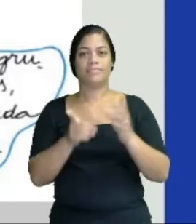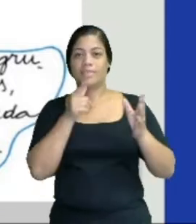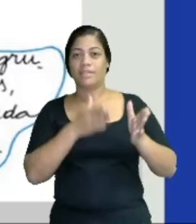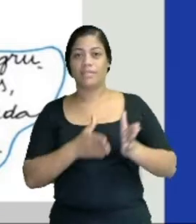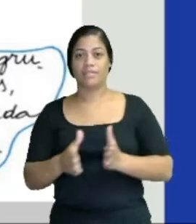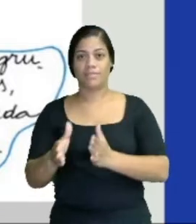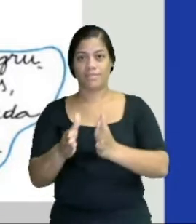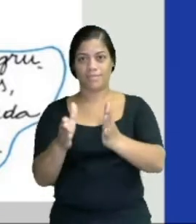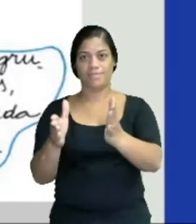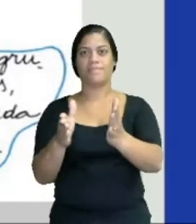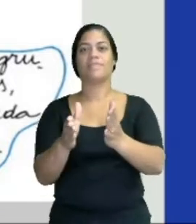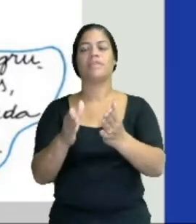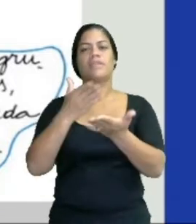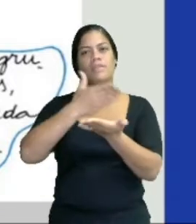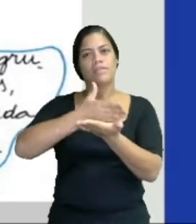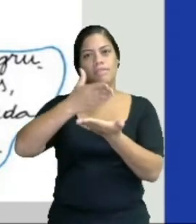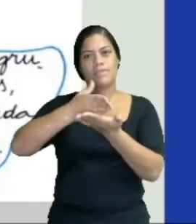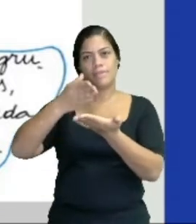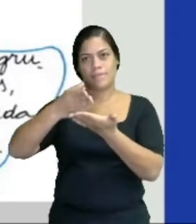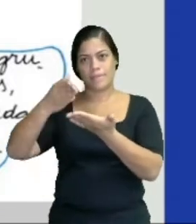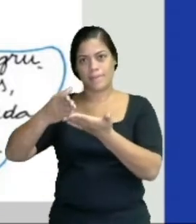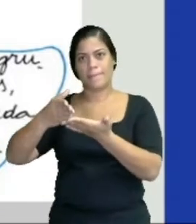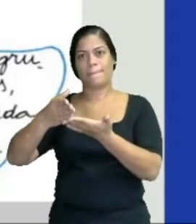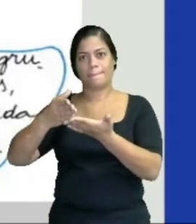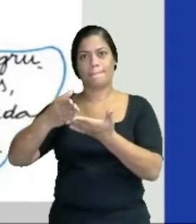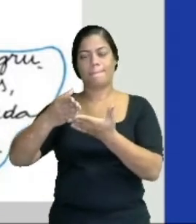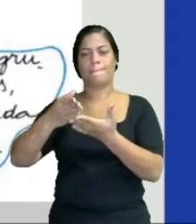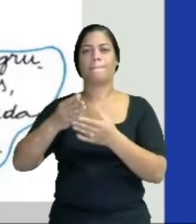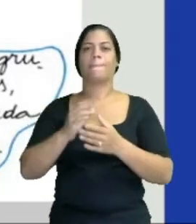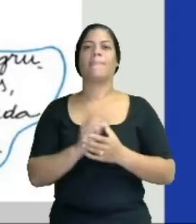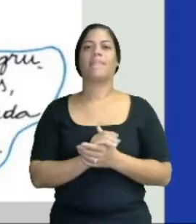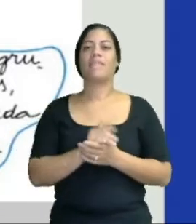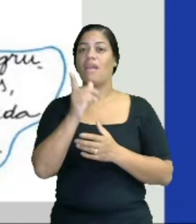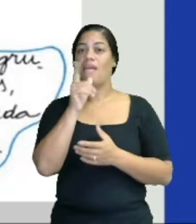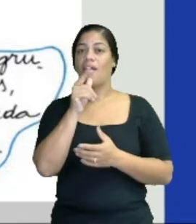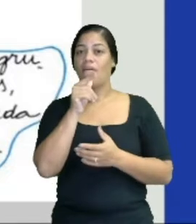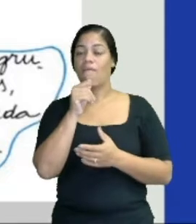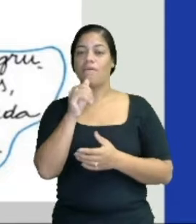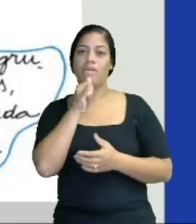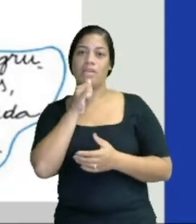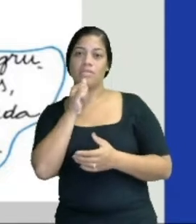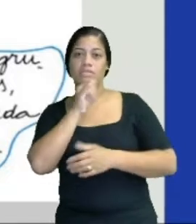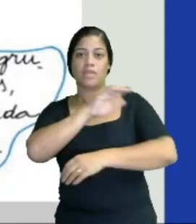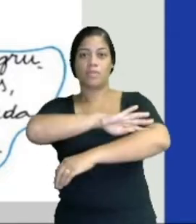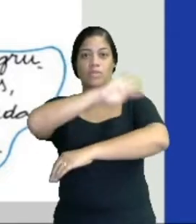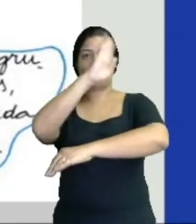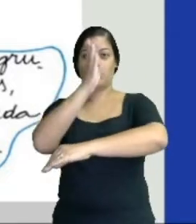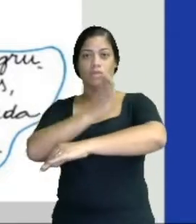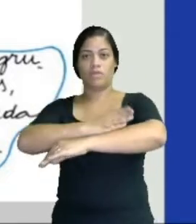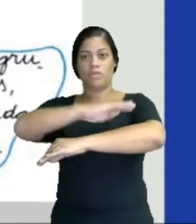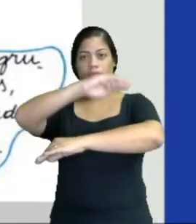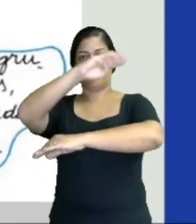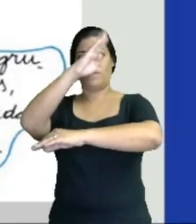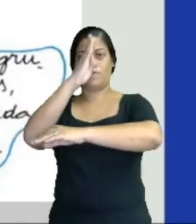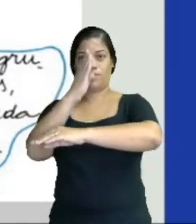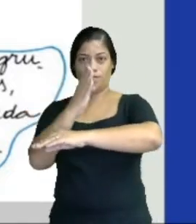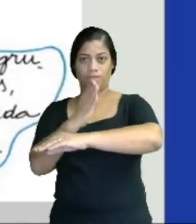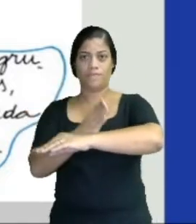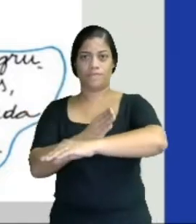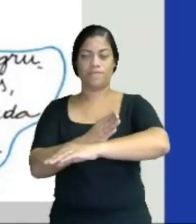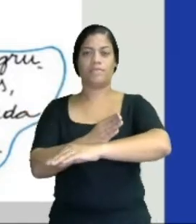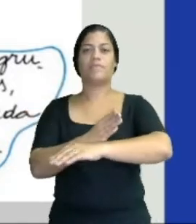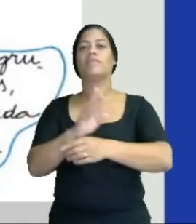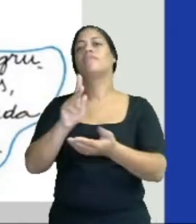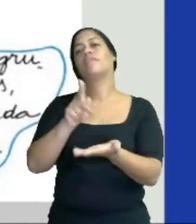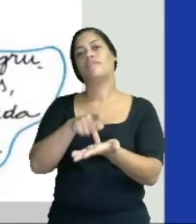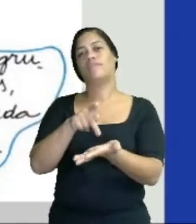Bacias hidrográficas são separadas pelos divisores de água. Como exemplo, uma montanha. Seriam as elevações do relevo,